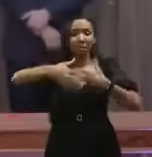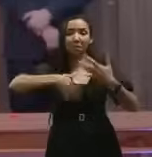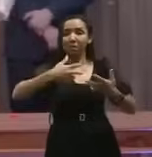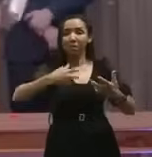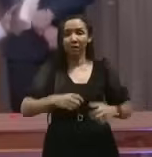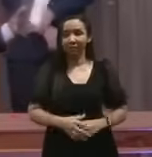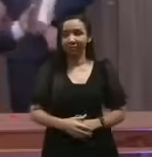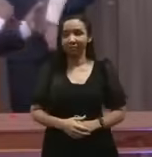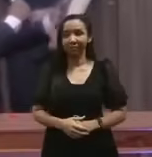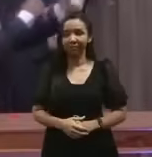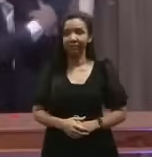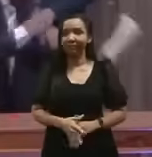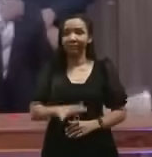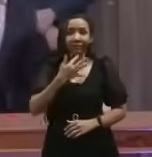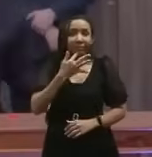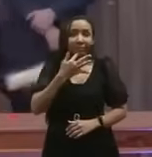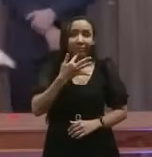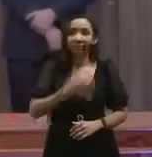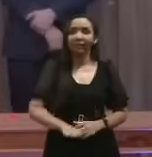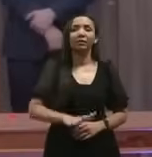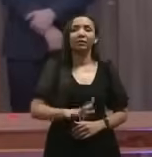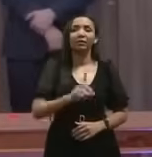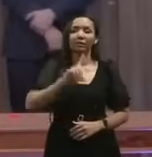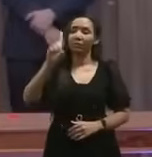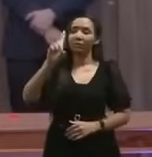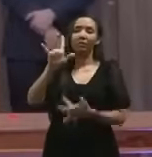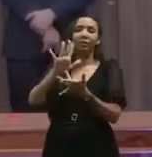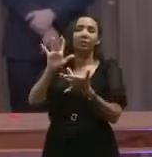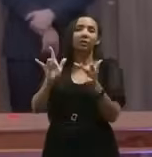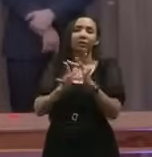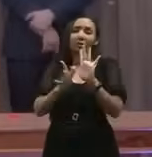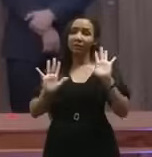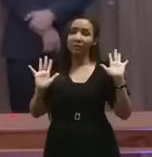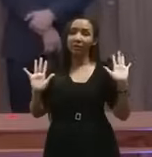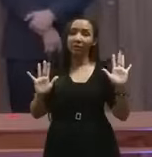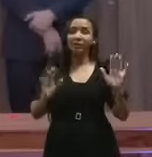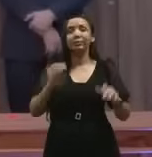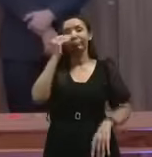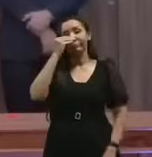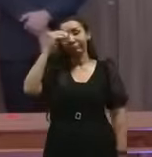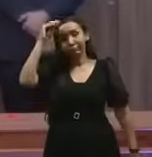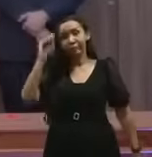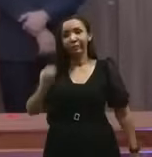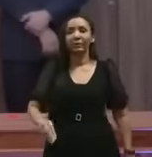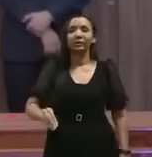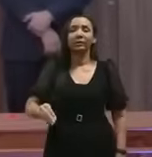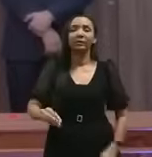Cristo quem não busca ele de verdade vai desprezar